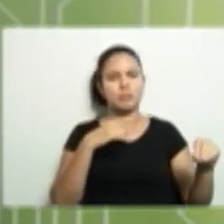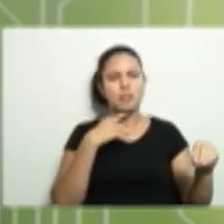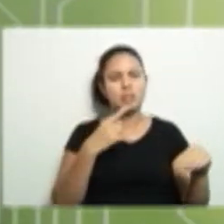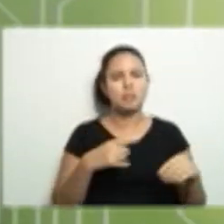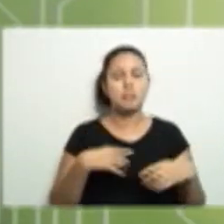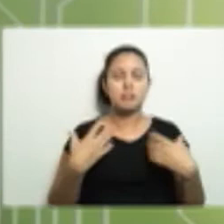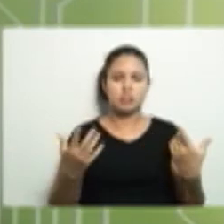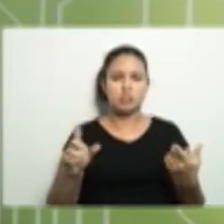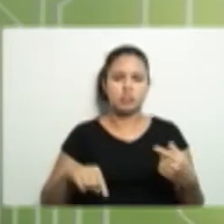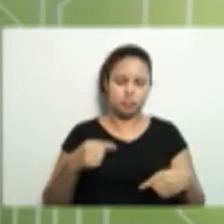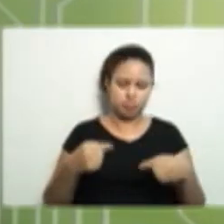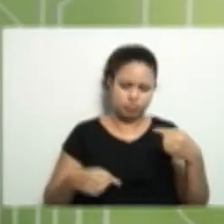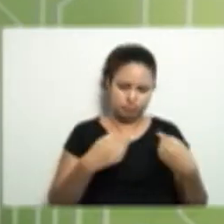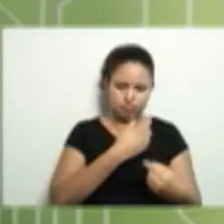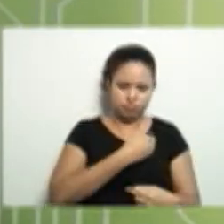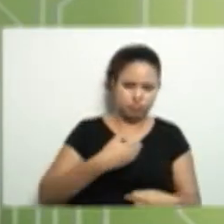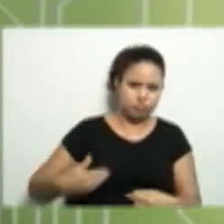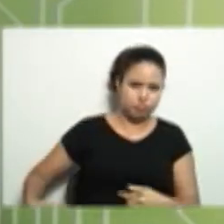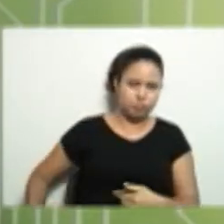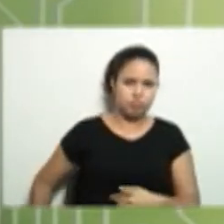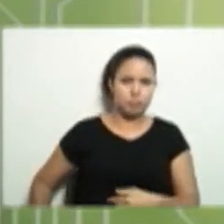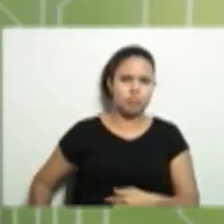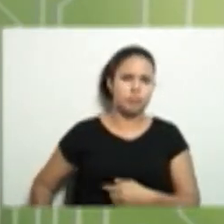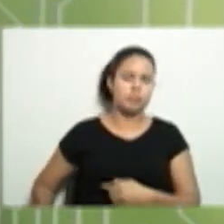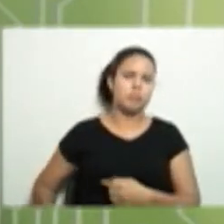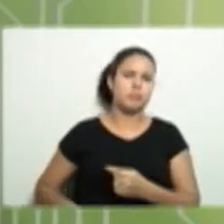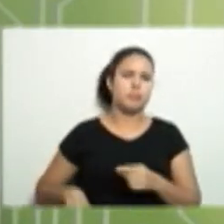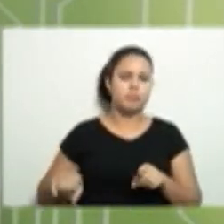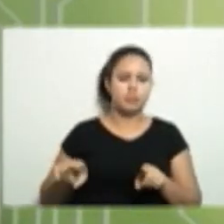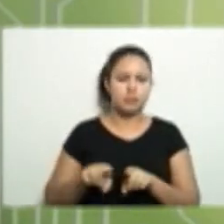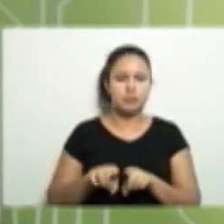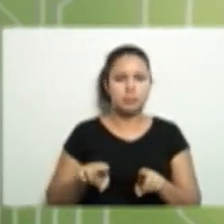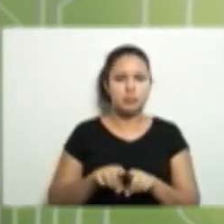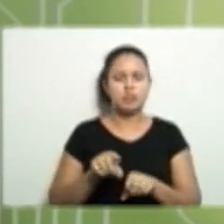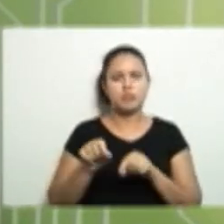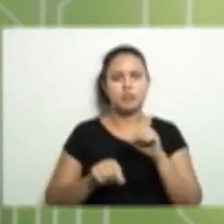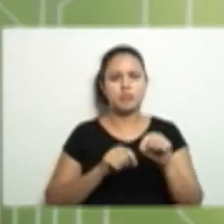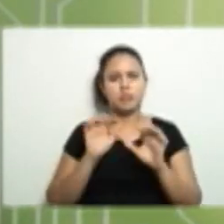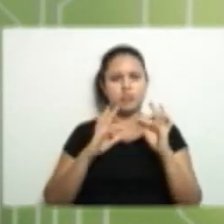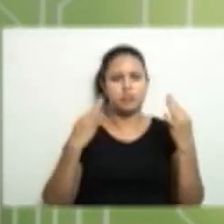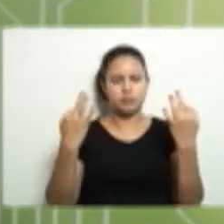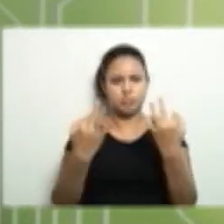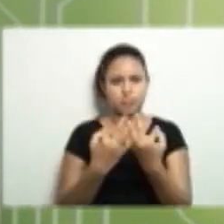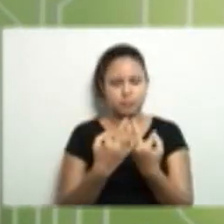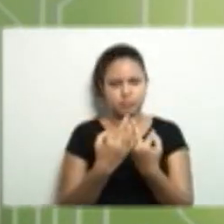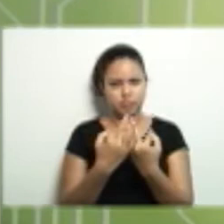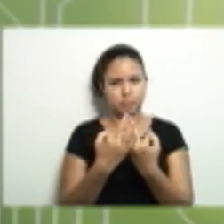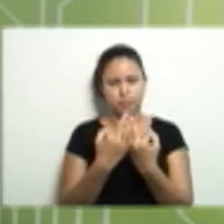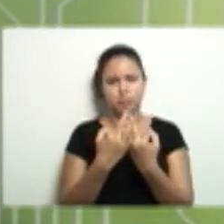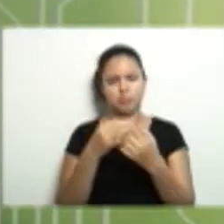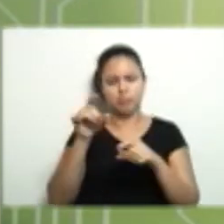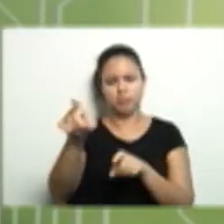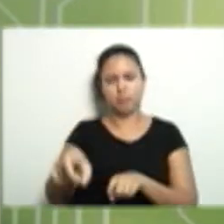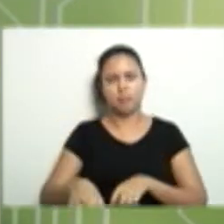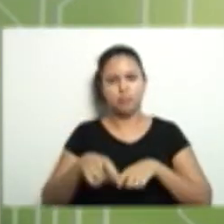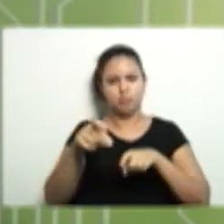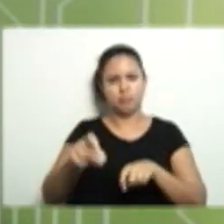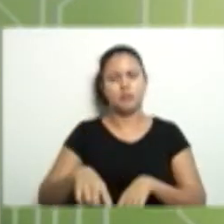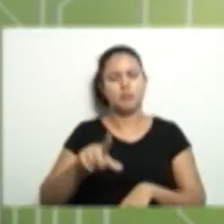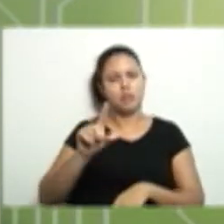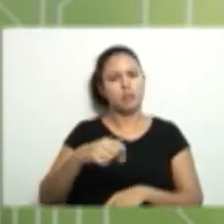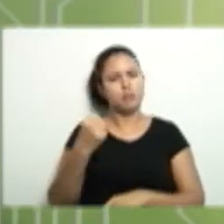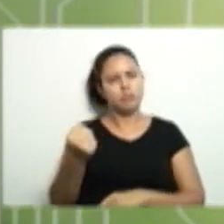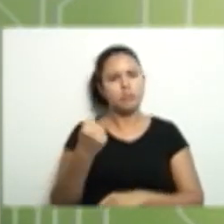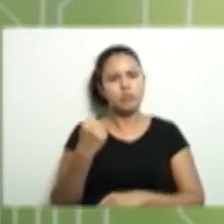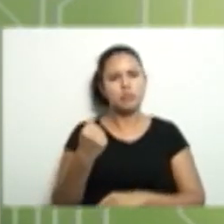de políticas públicas e, além disso, o fomento da agricultura familiar tem um argumento muito forte,